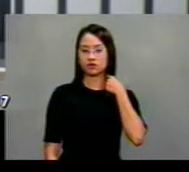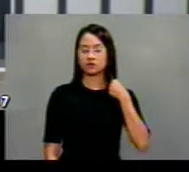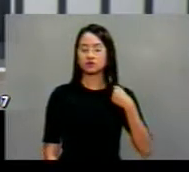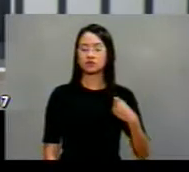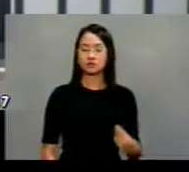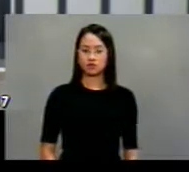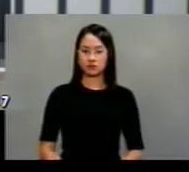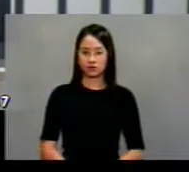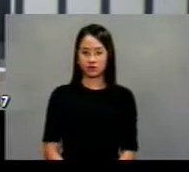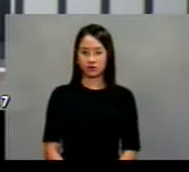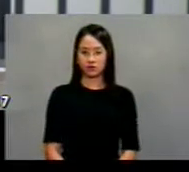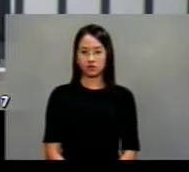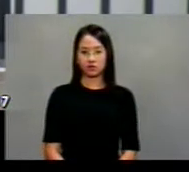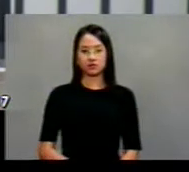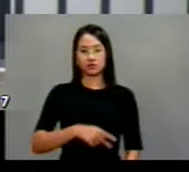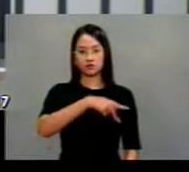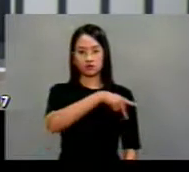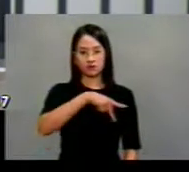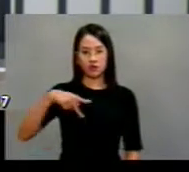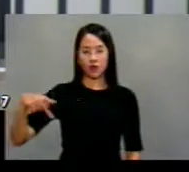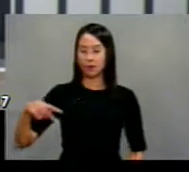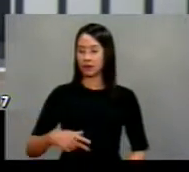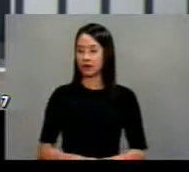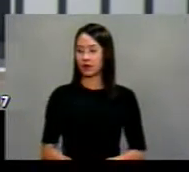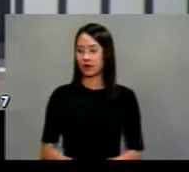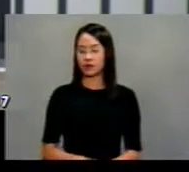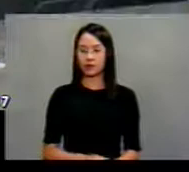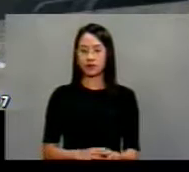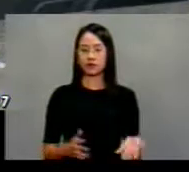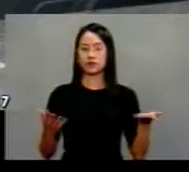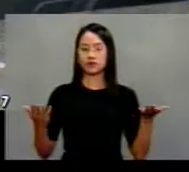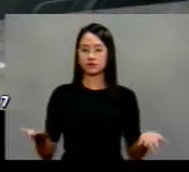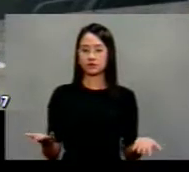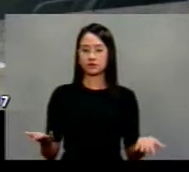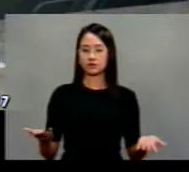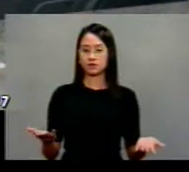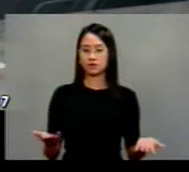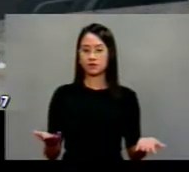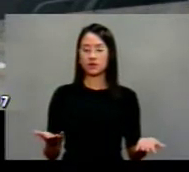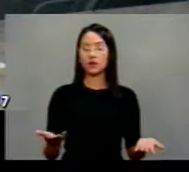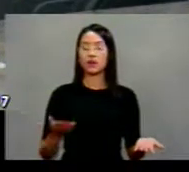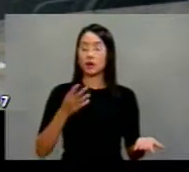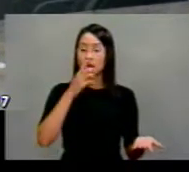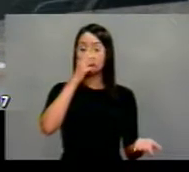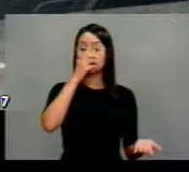Senhor presidente, senhores deputados, senhoras deputadas, eu queria tocar